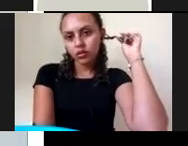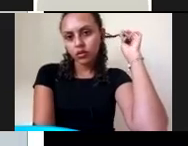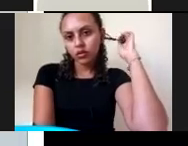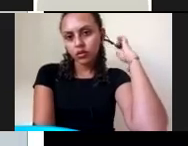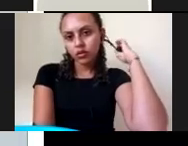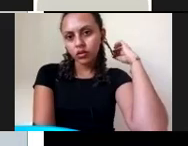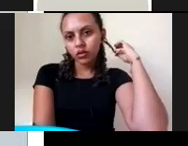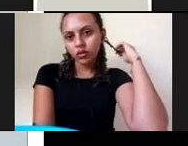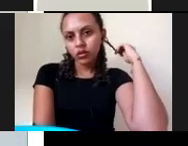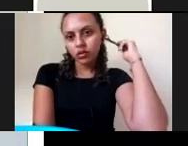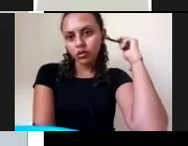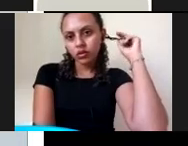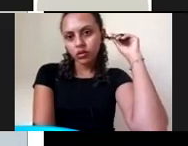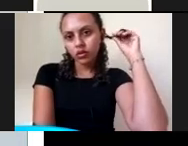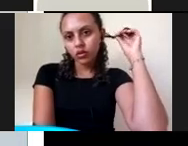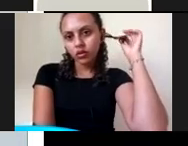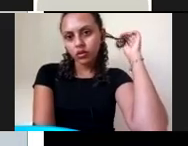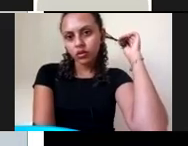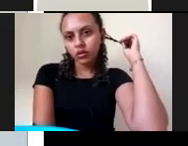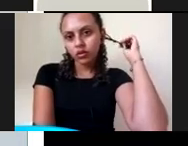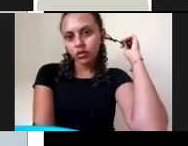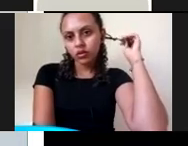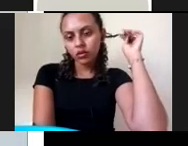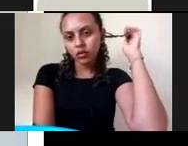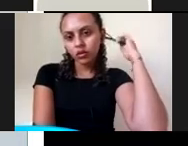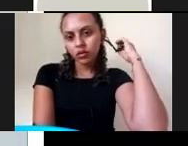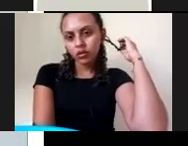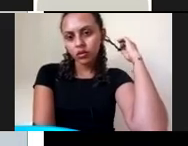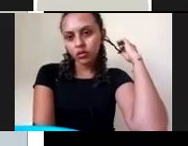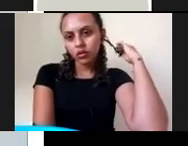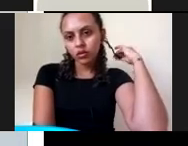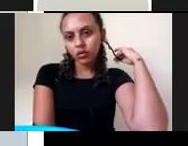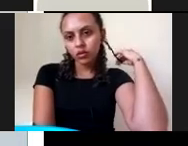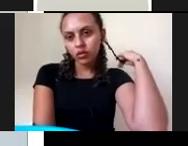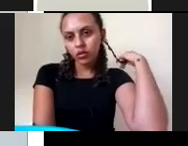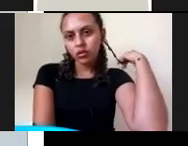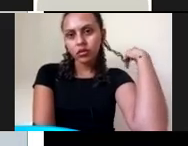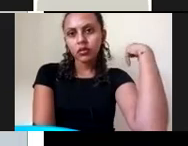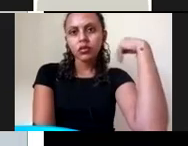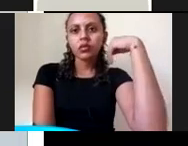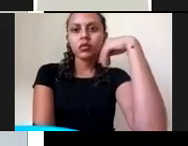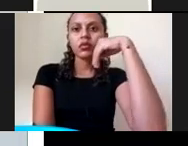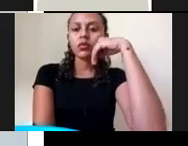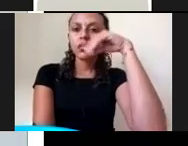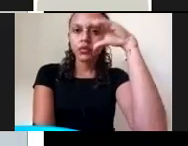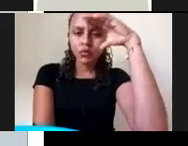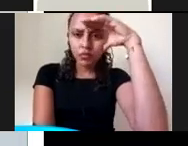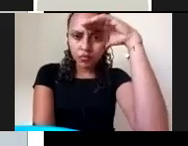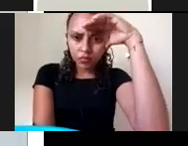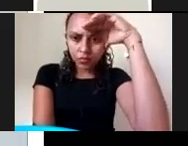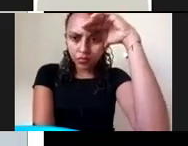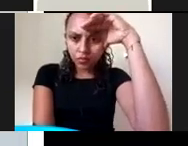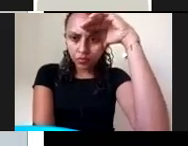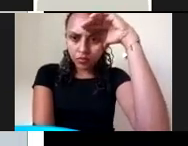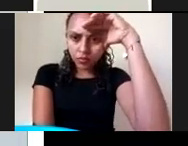das regiões no sistema digestivo. E para encerrar a aula de hoje, essa aula aqui,